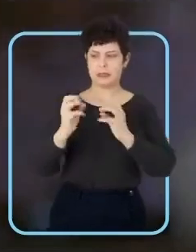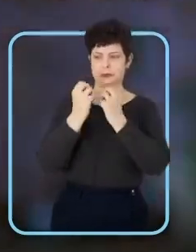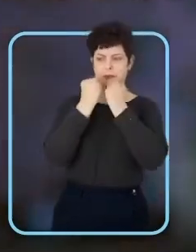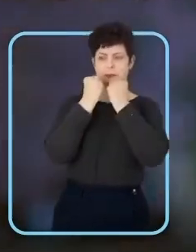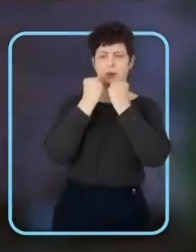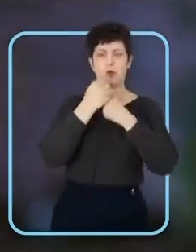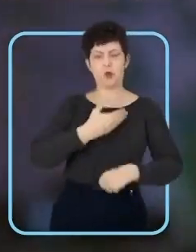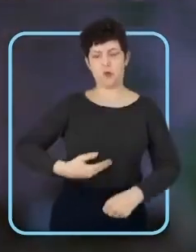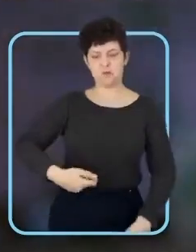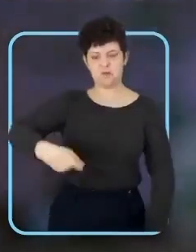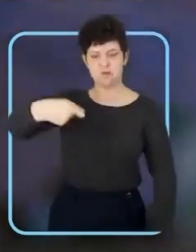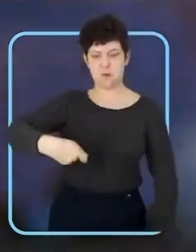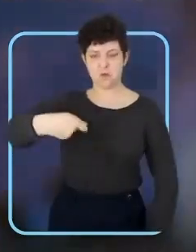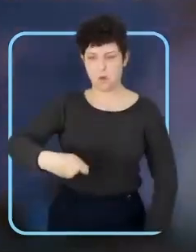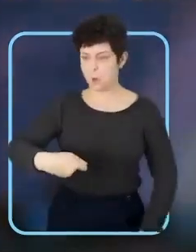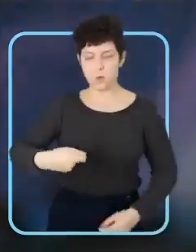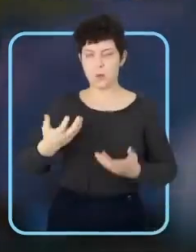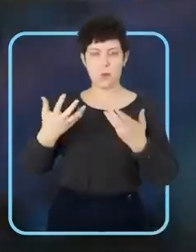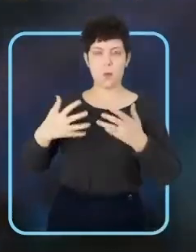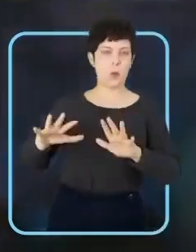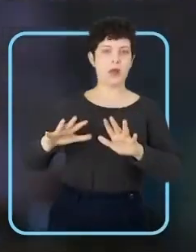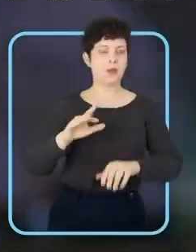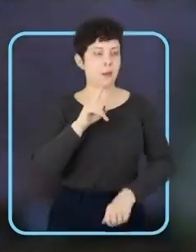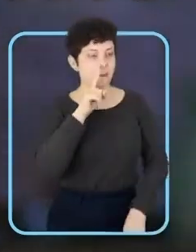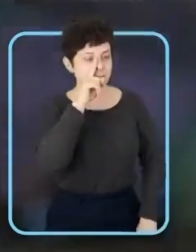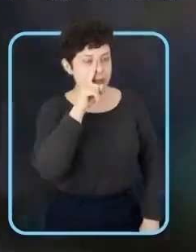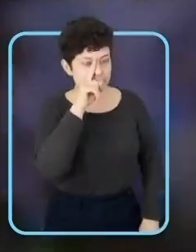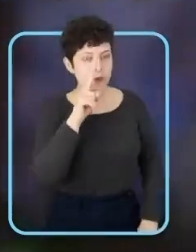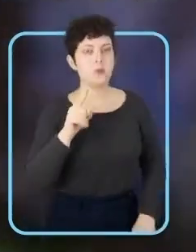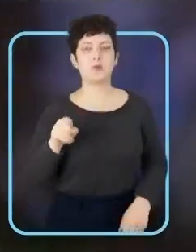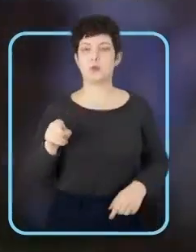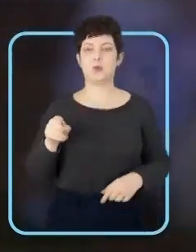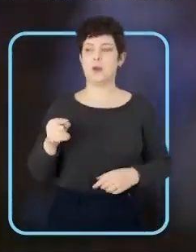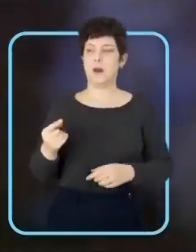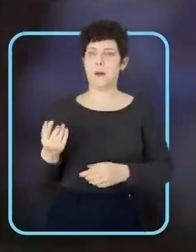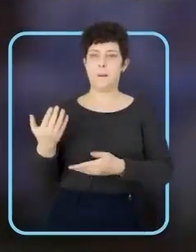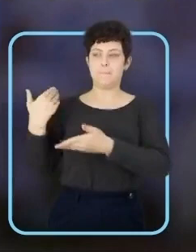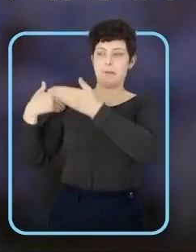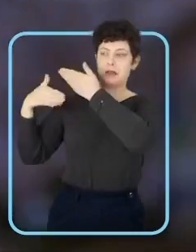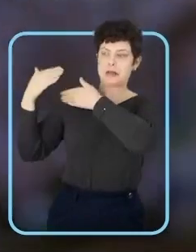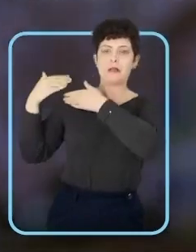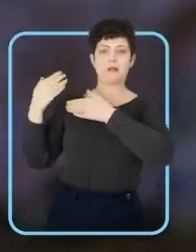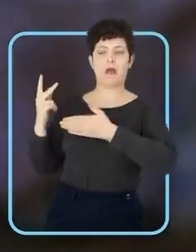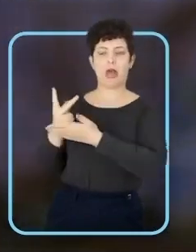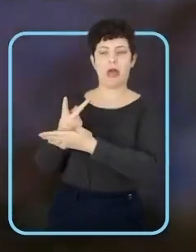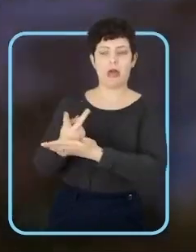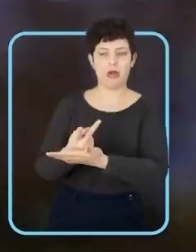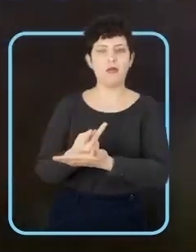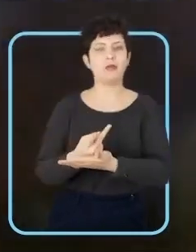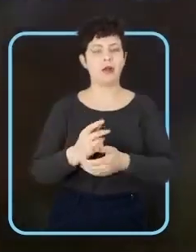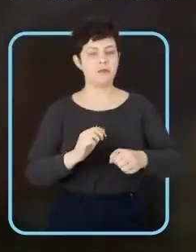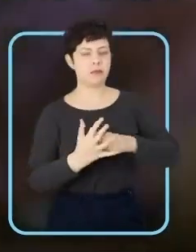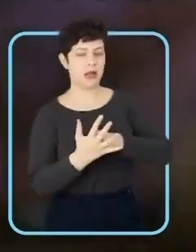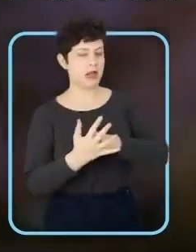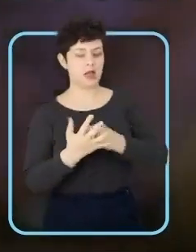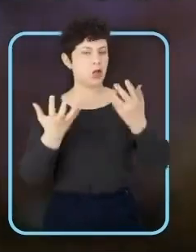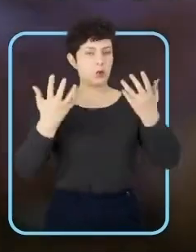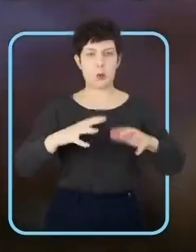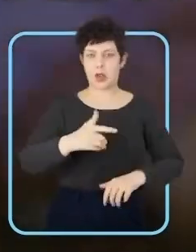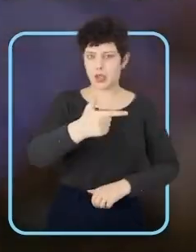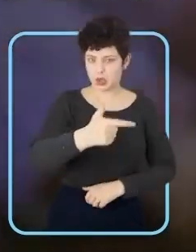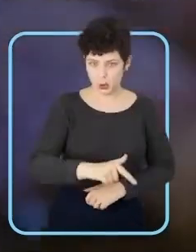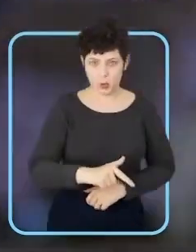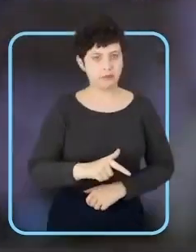nossa liberdade num governo autoritário. Do risco de repetir os erros do passado e os cometidos